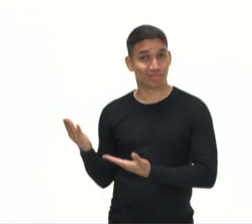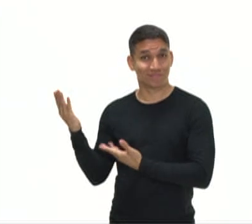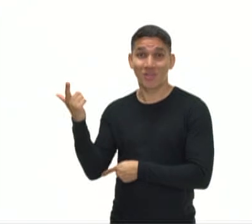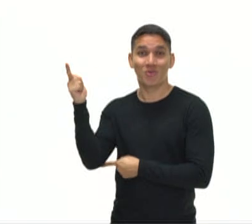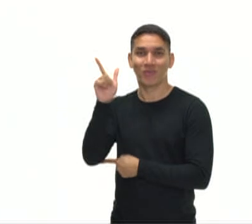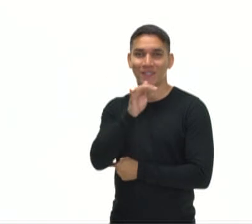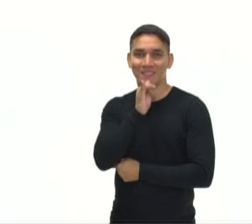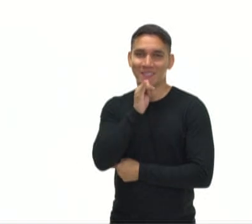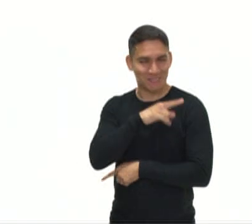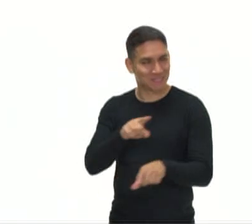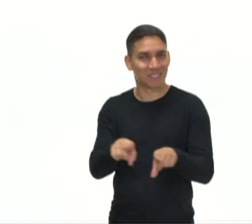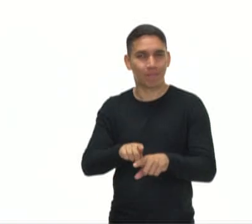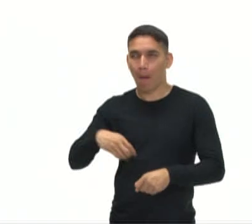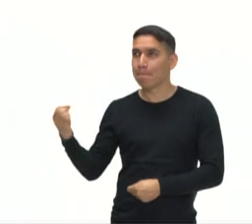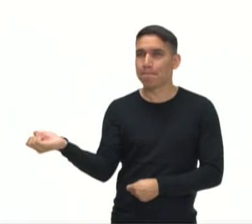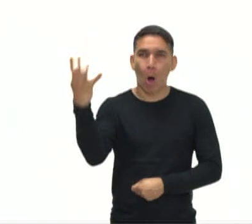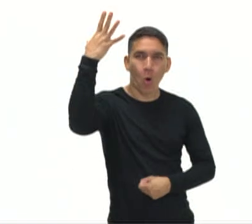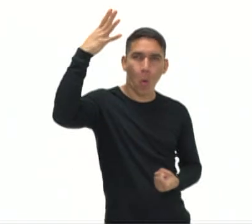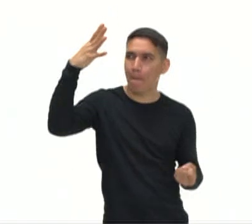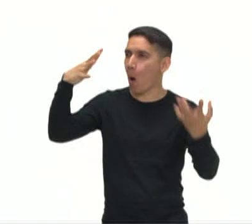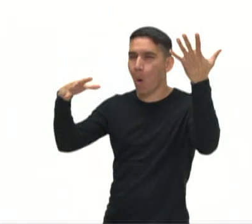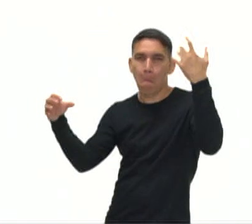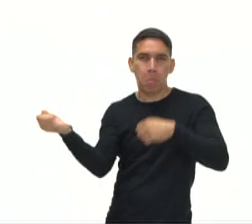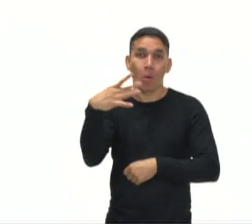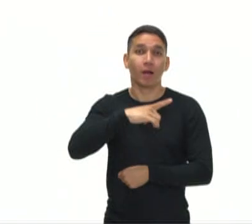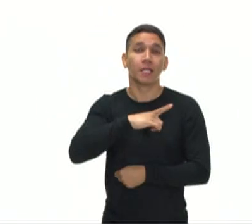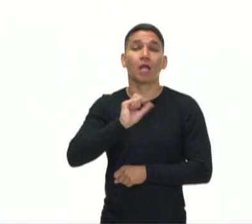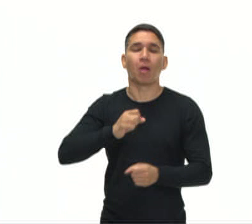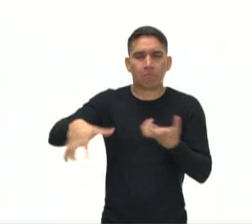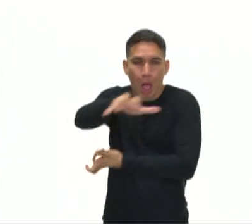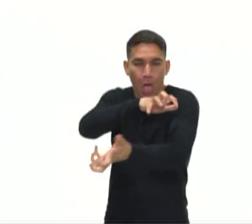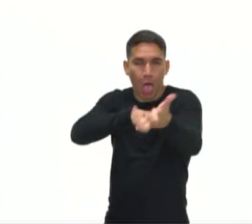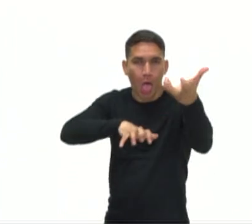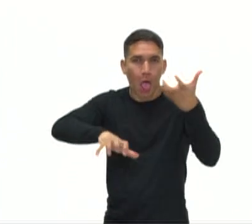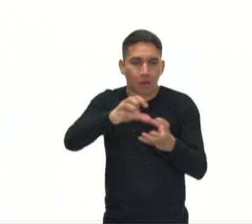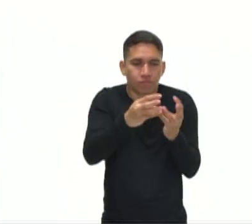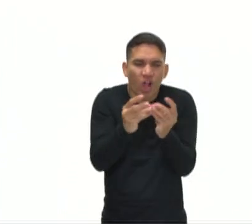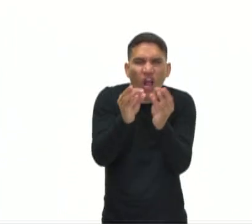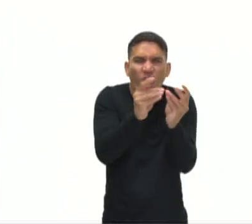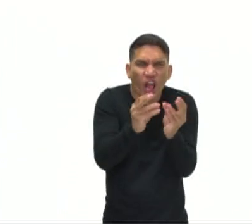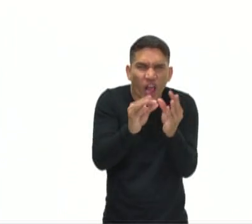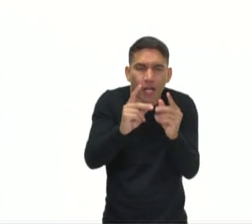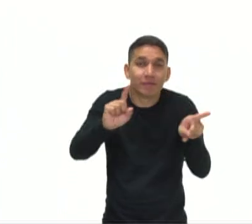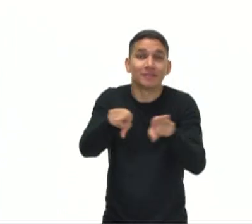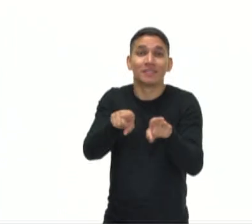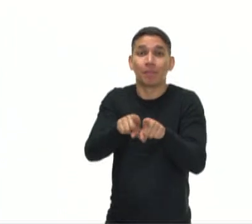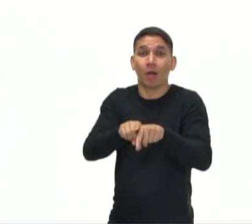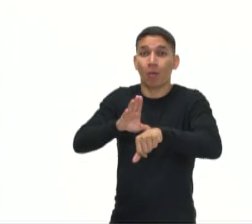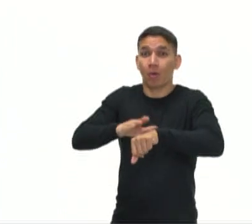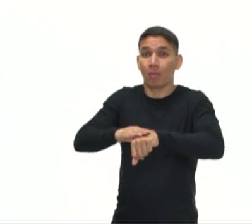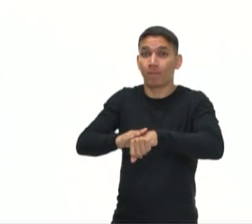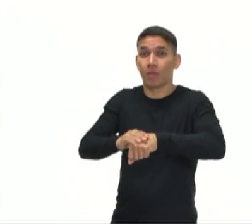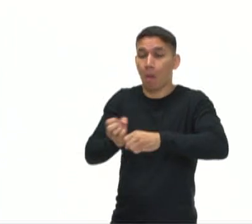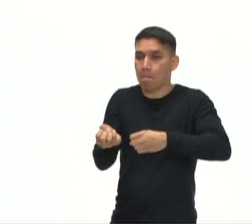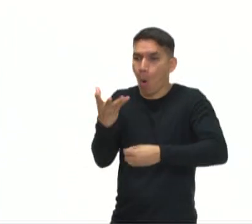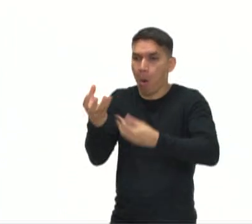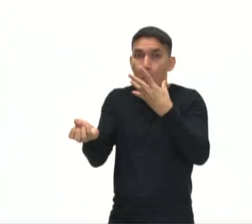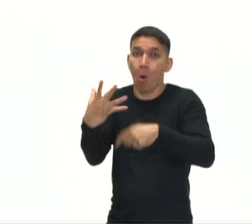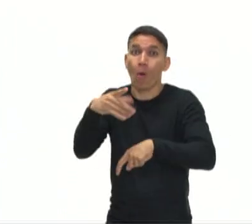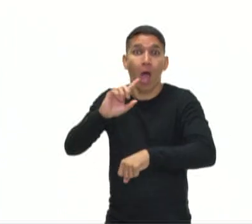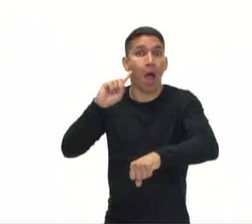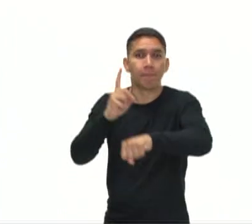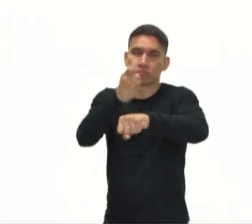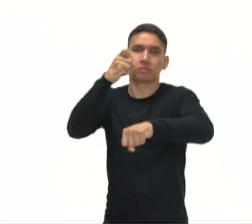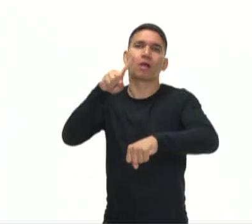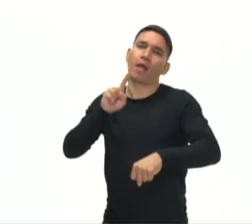Outro exemplo é a queima de fogos de artifício. A reação entre a pólvora e os sais inorgânicos no momento da detonação é